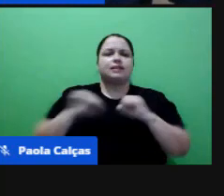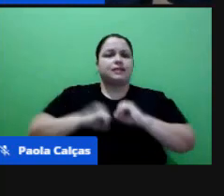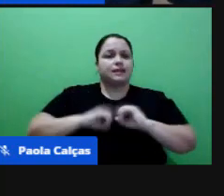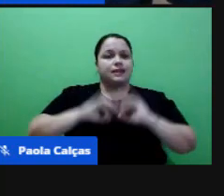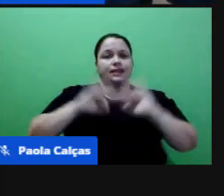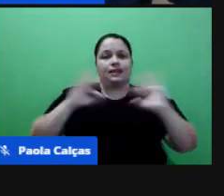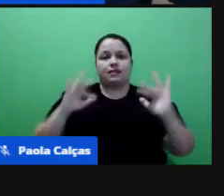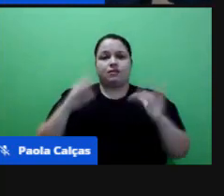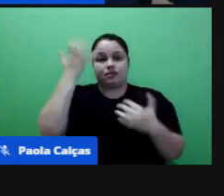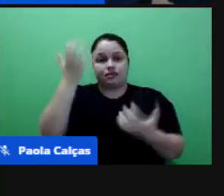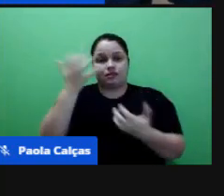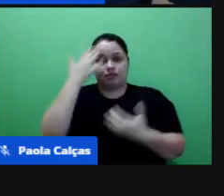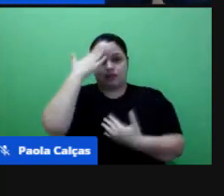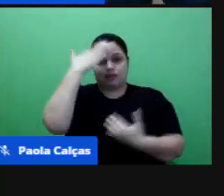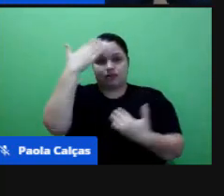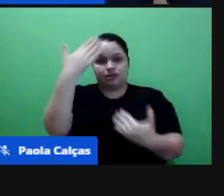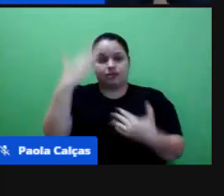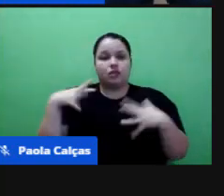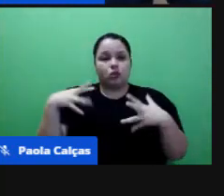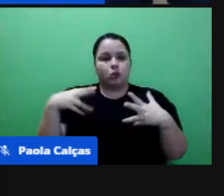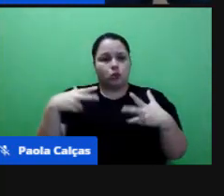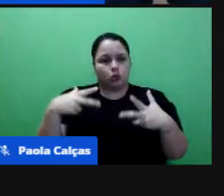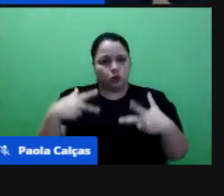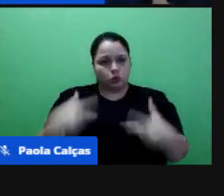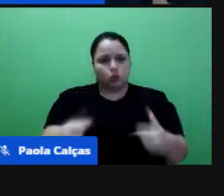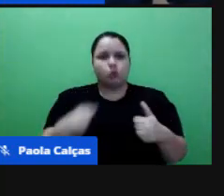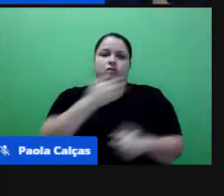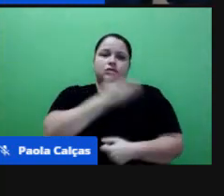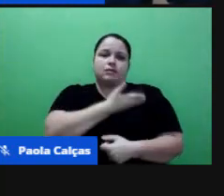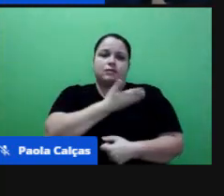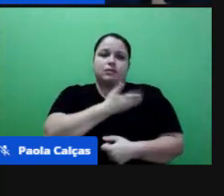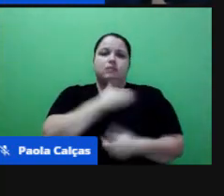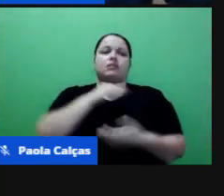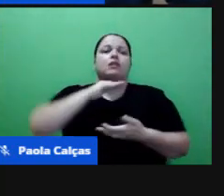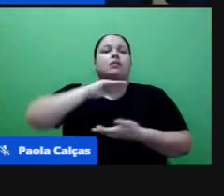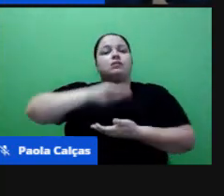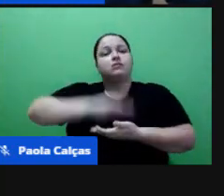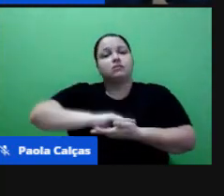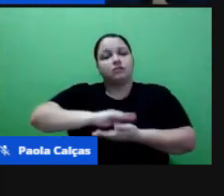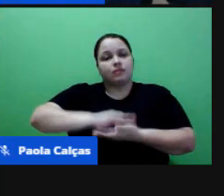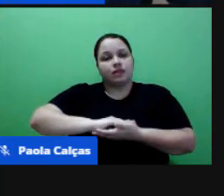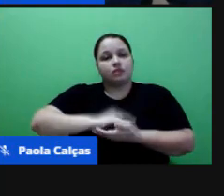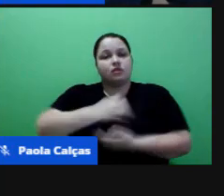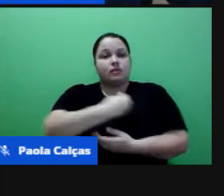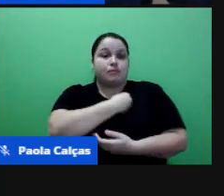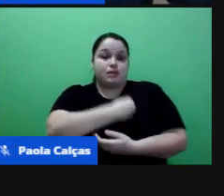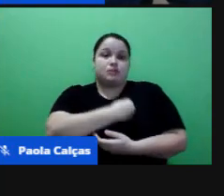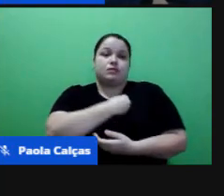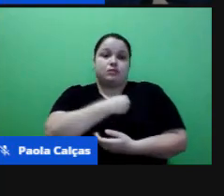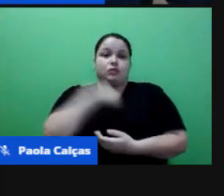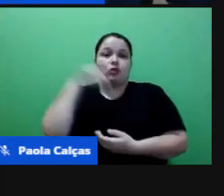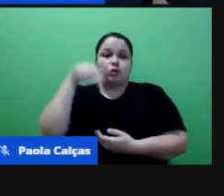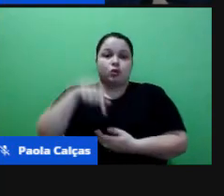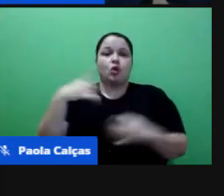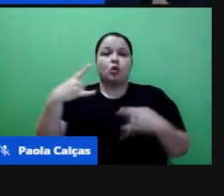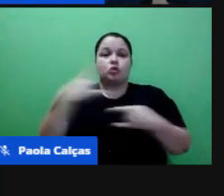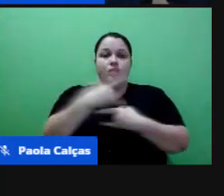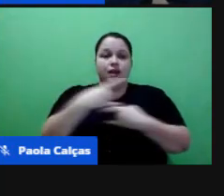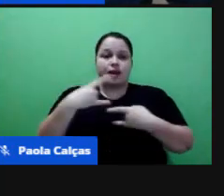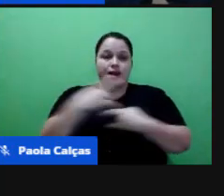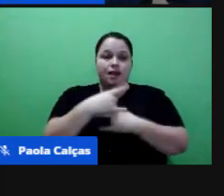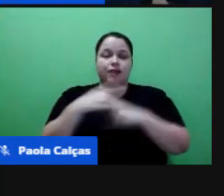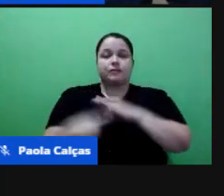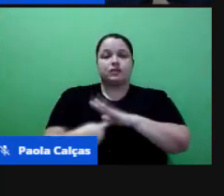todos e a todos os nossos colegas e toda a CEMED por esse momento de participação dessa live, dessa